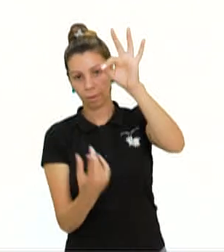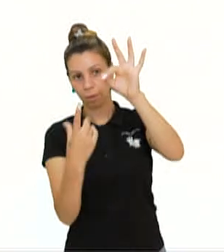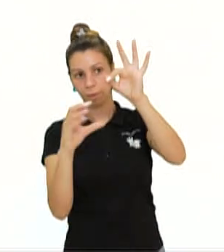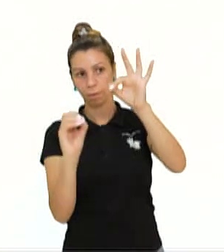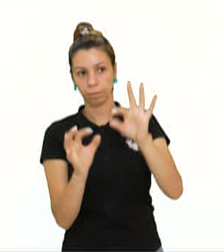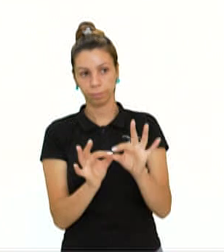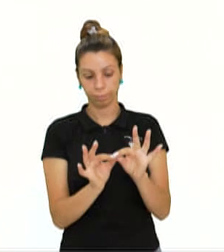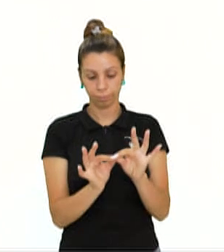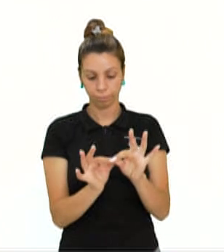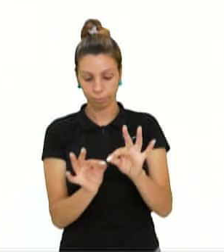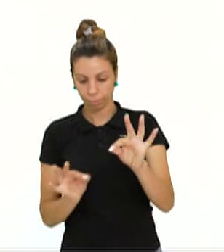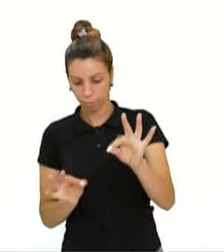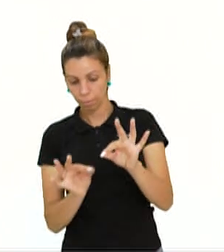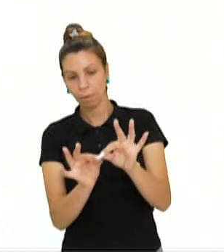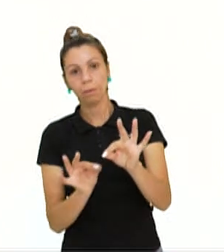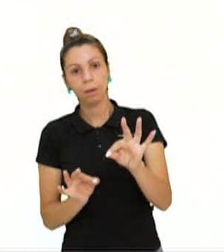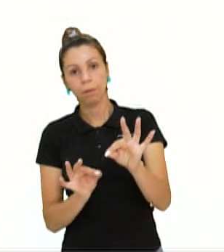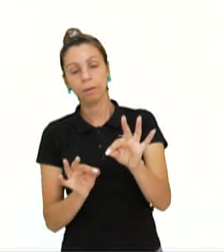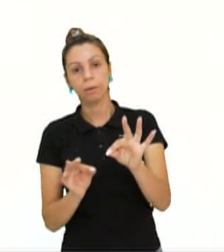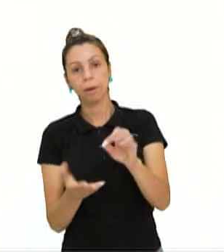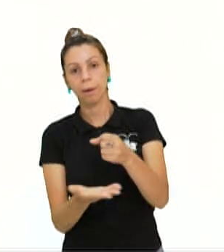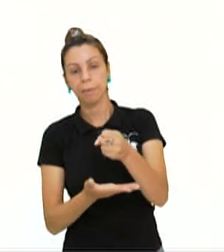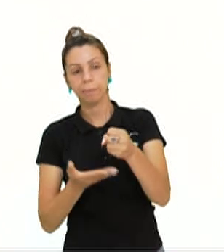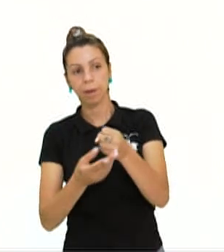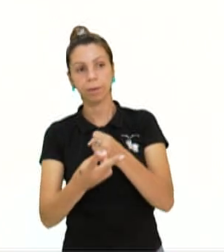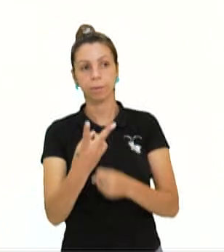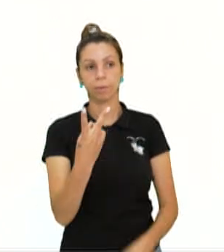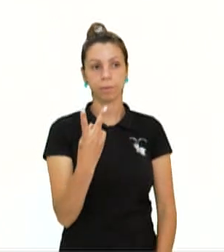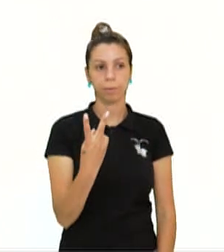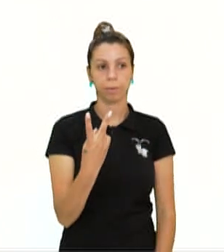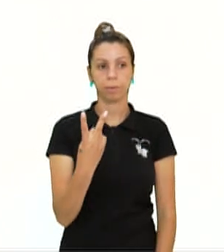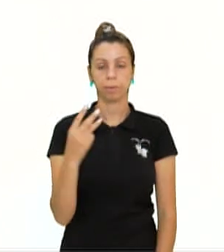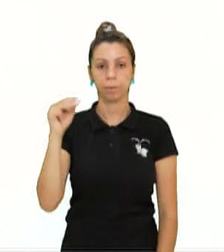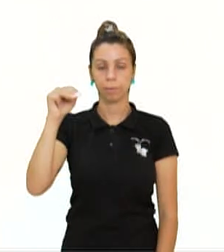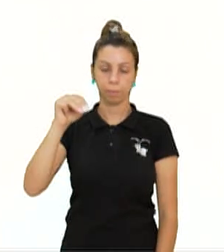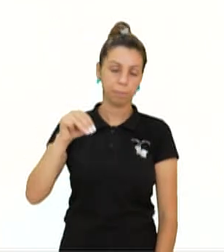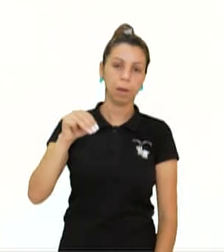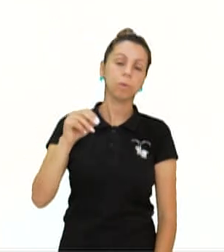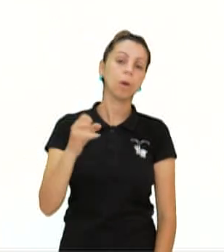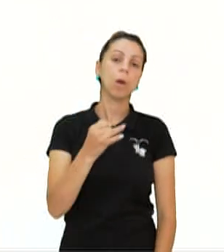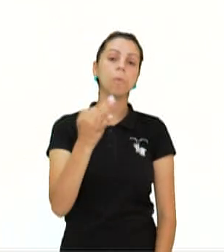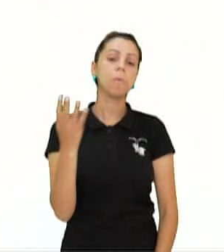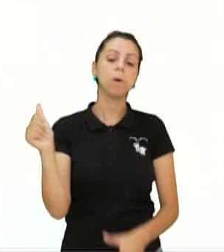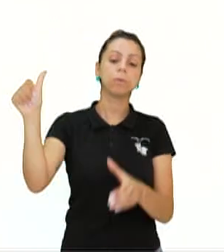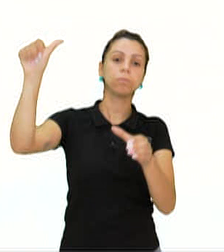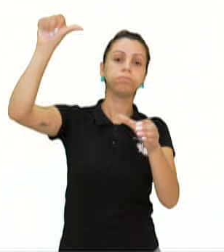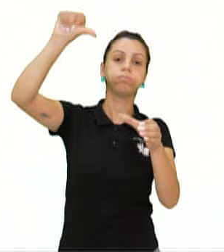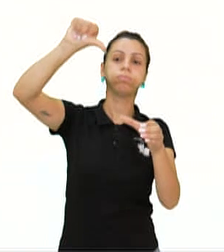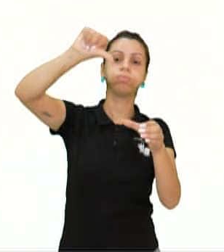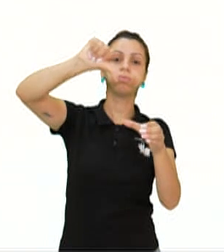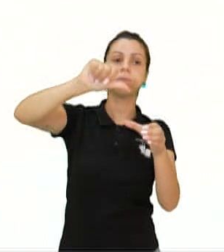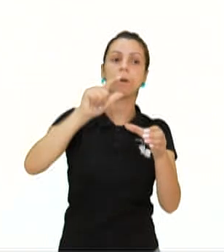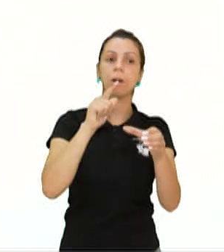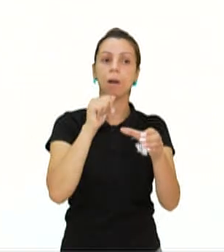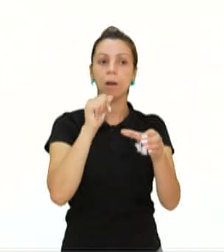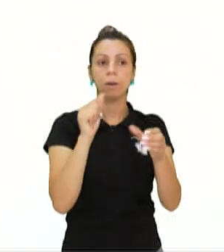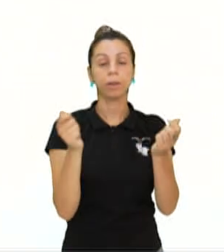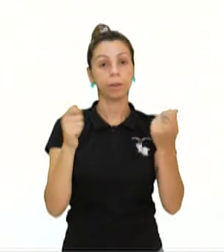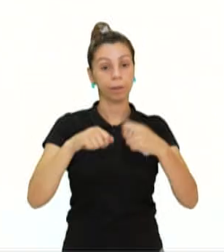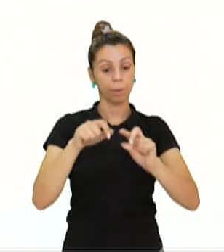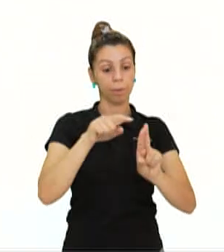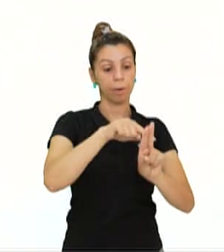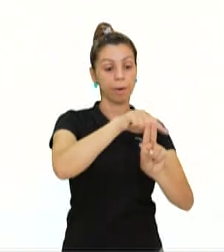da base de 2 metros. Qual é o volume desse reservatório? Olha o que vem aqui, ó. Considerar o π igual